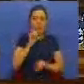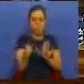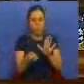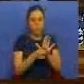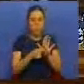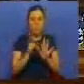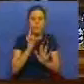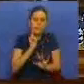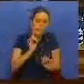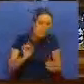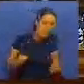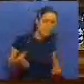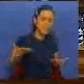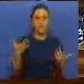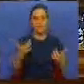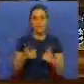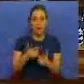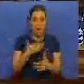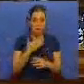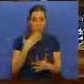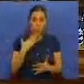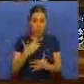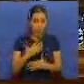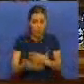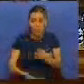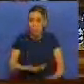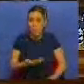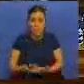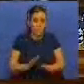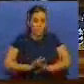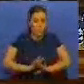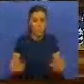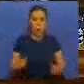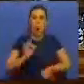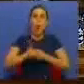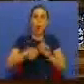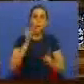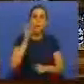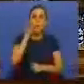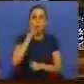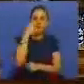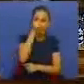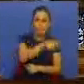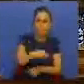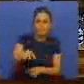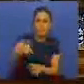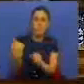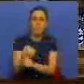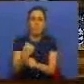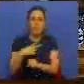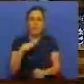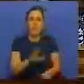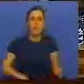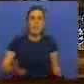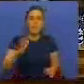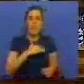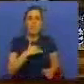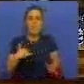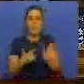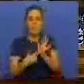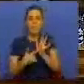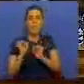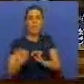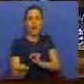essencial, que é o da eficiência em relação àqueles que são os utentes do Serviço Nacional de Saúde.